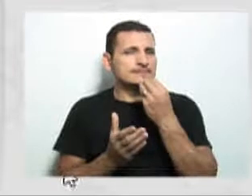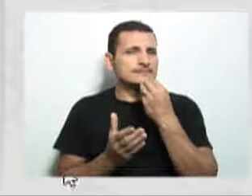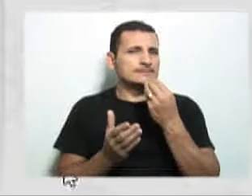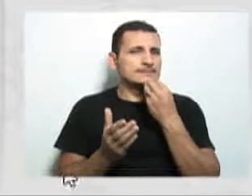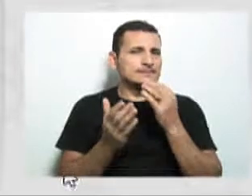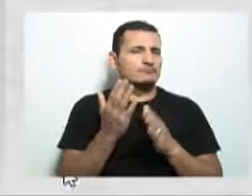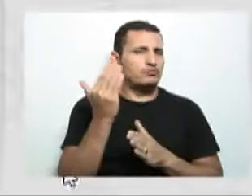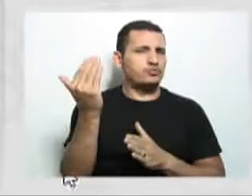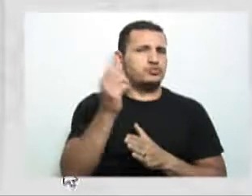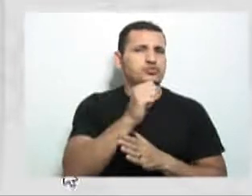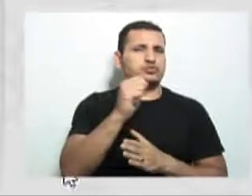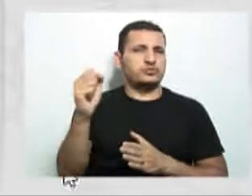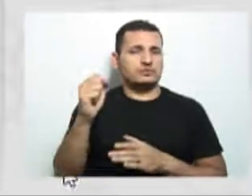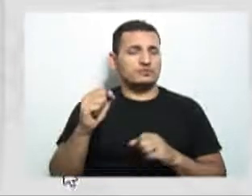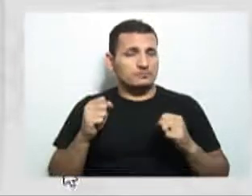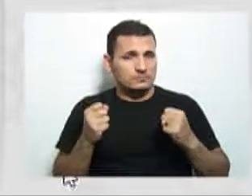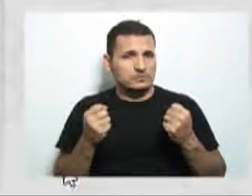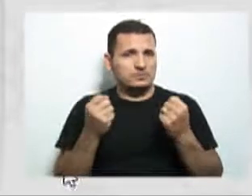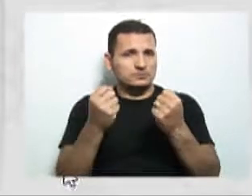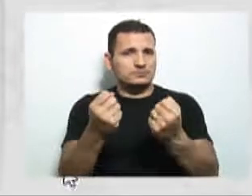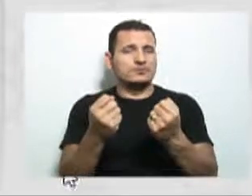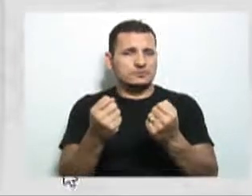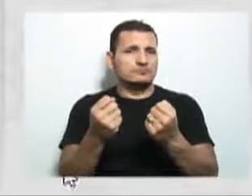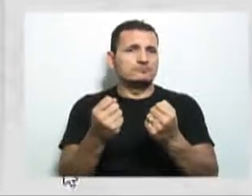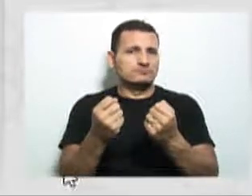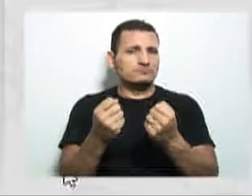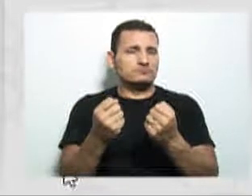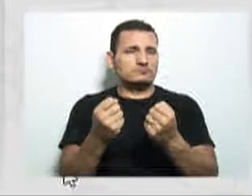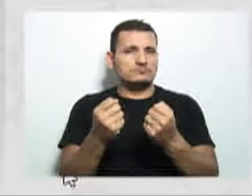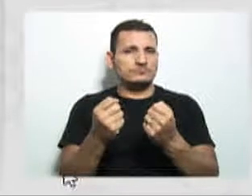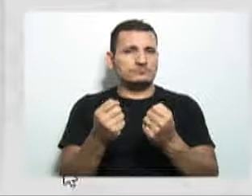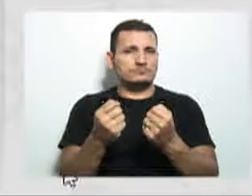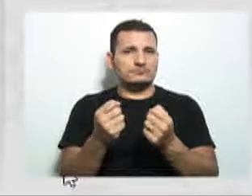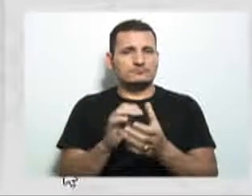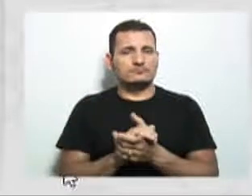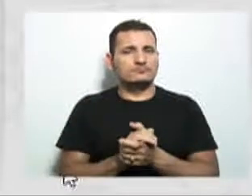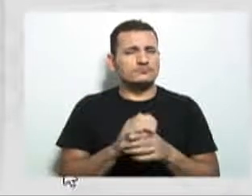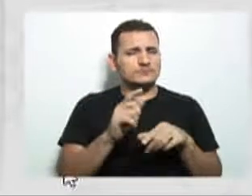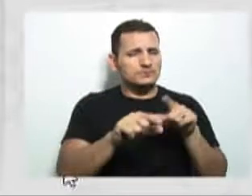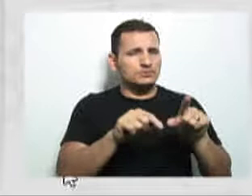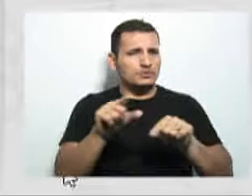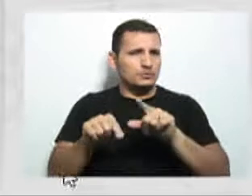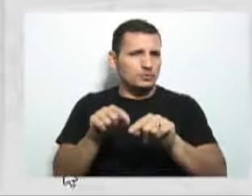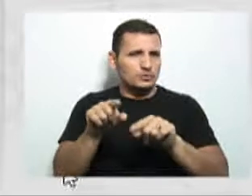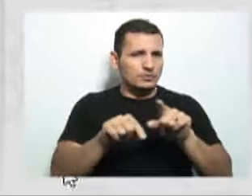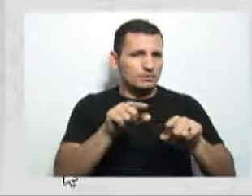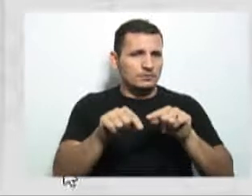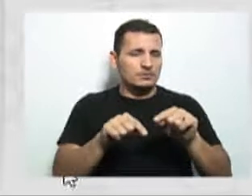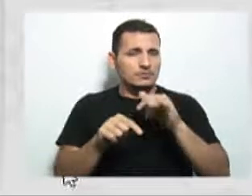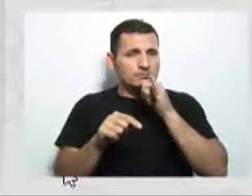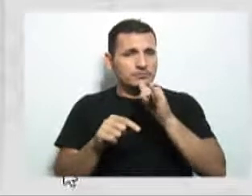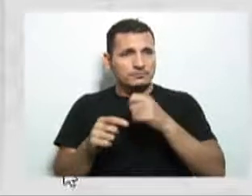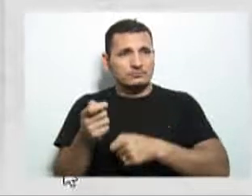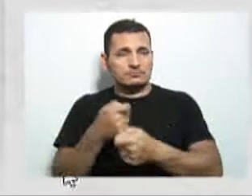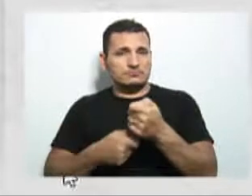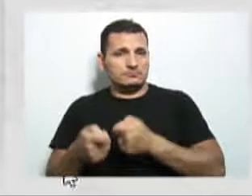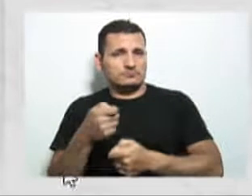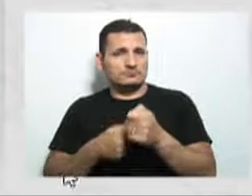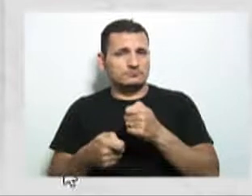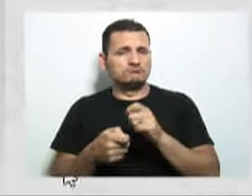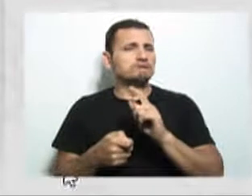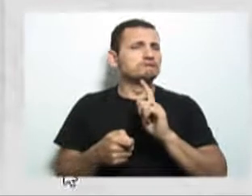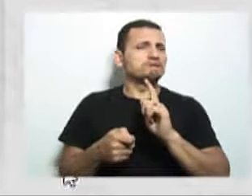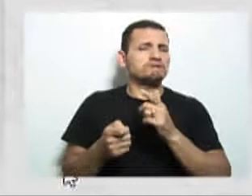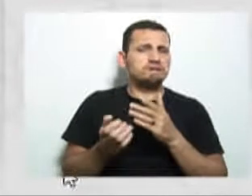e fortalecimento de nossas alternativas, caso a negociação não